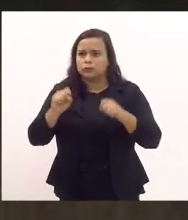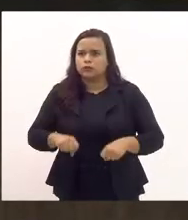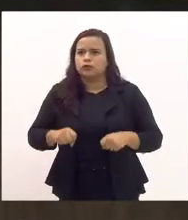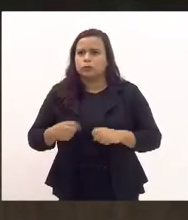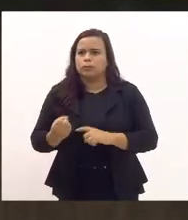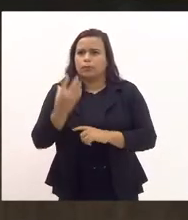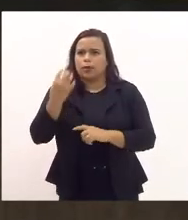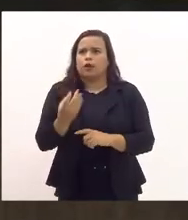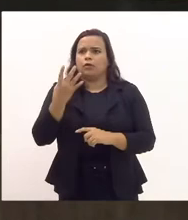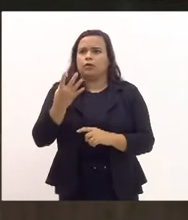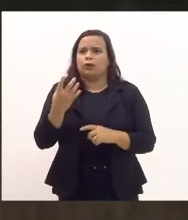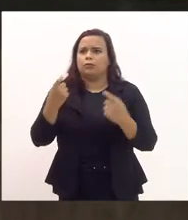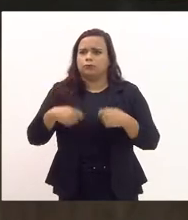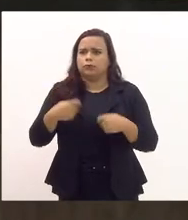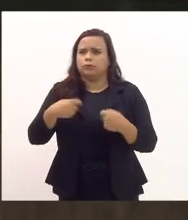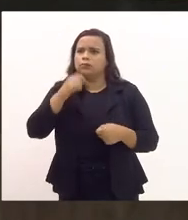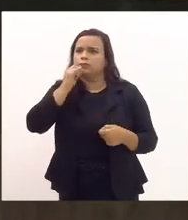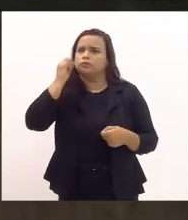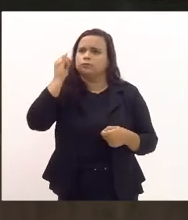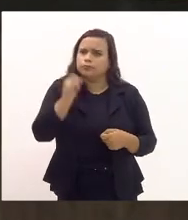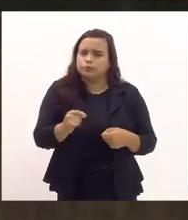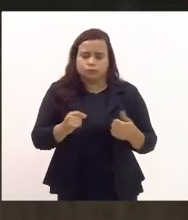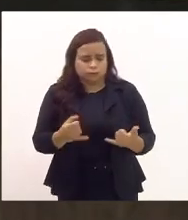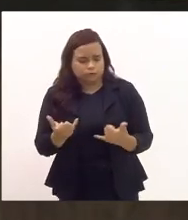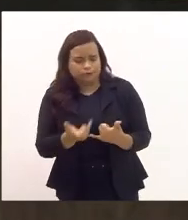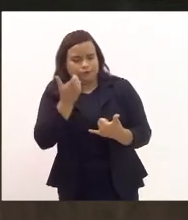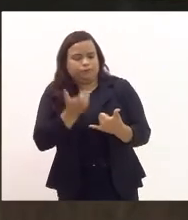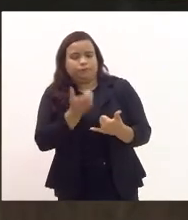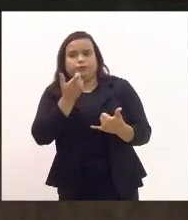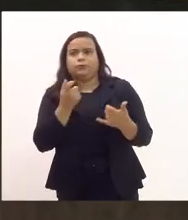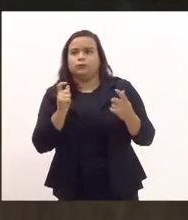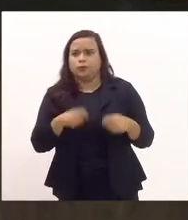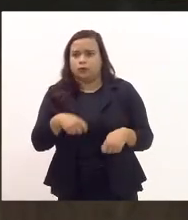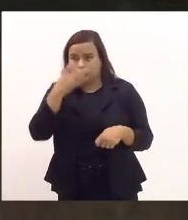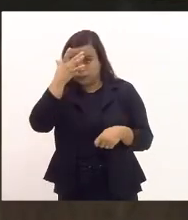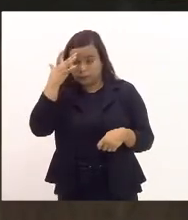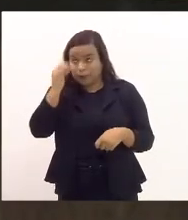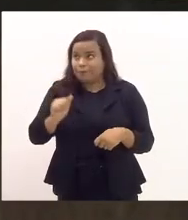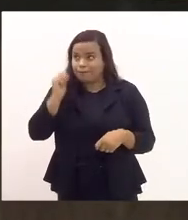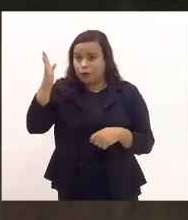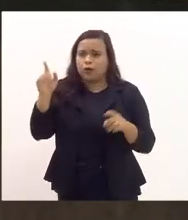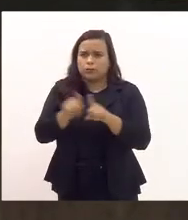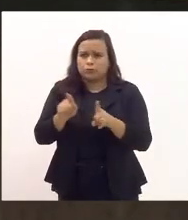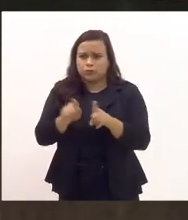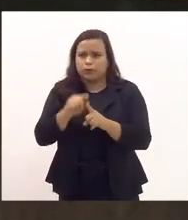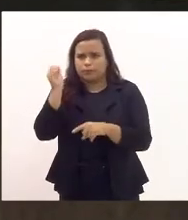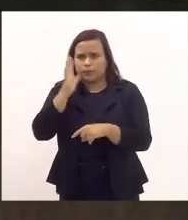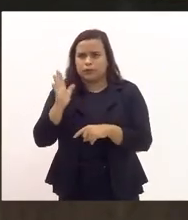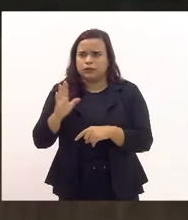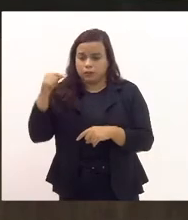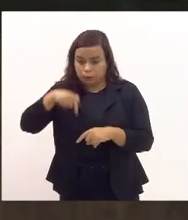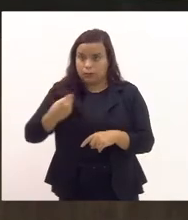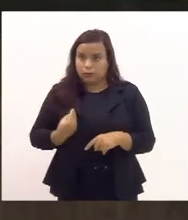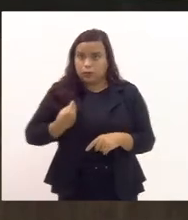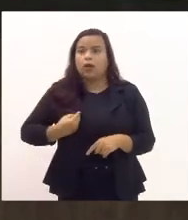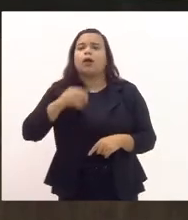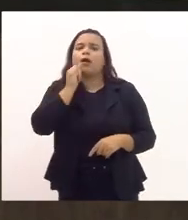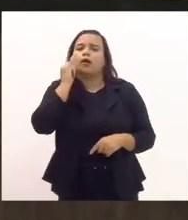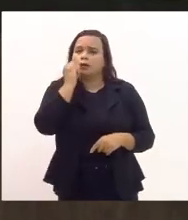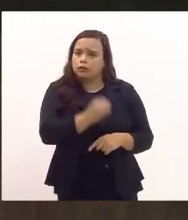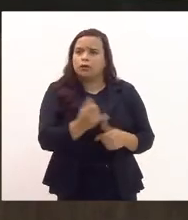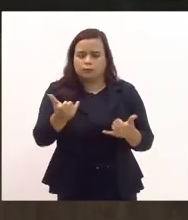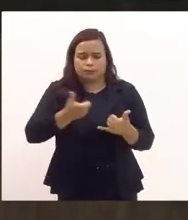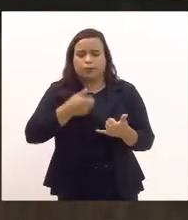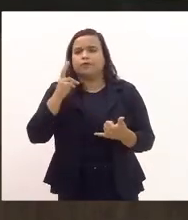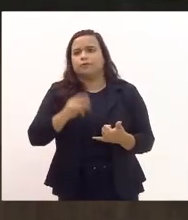alarme e ele vai ser alertado pode ser cidadão estrangeiro inclusive que ele vai ser alertado